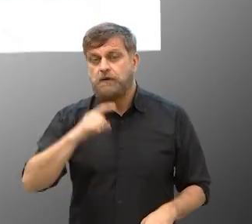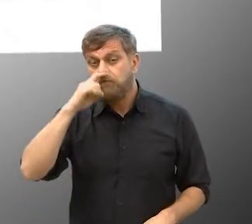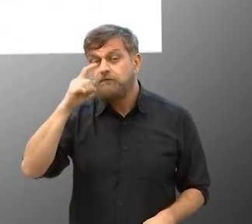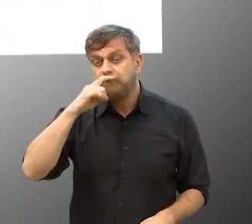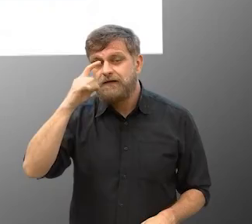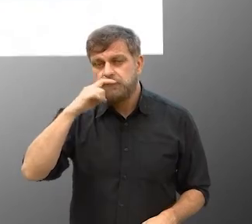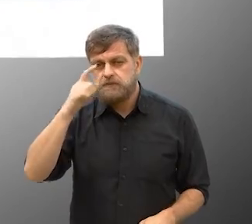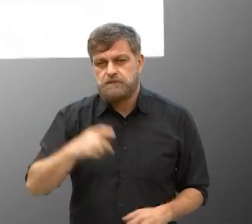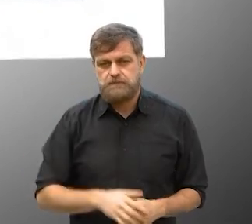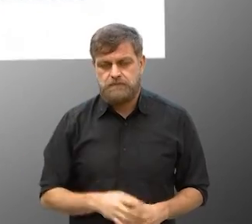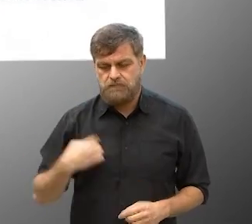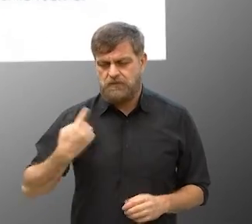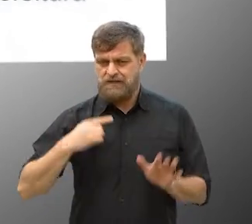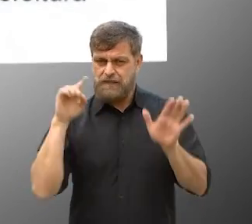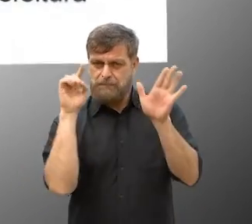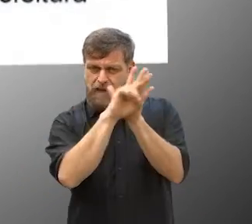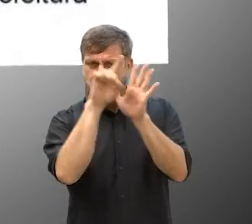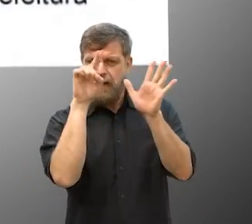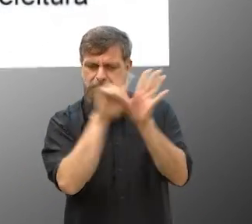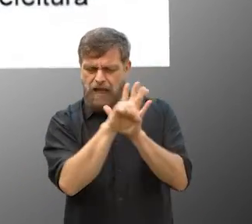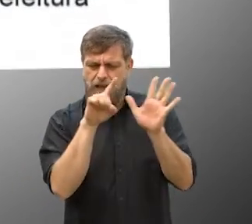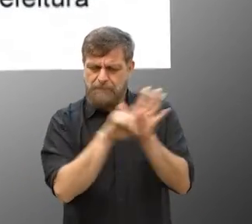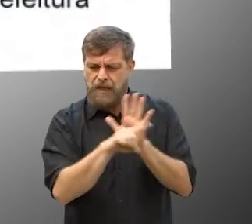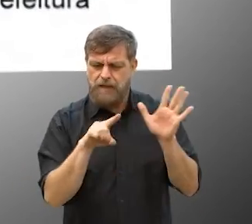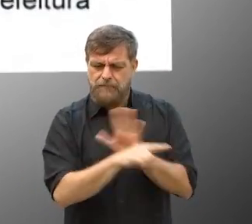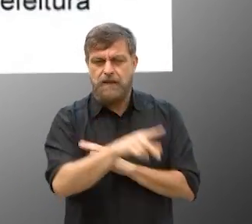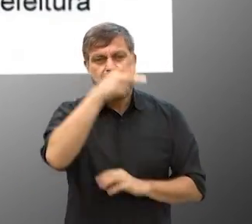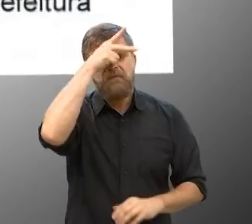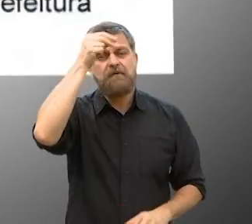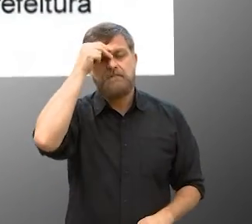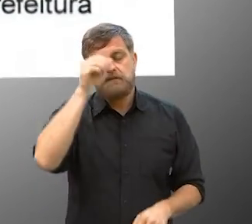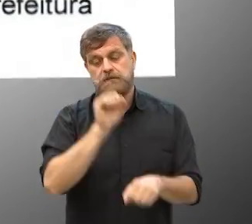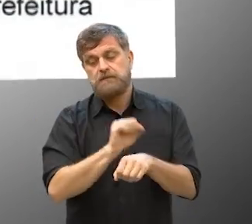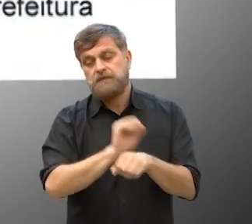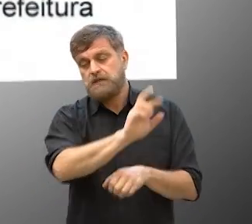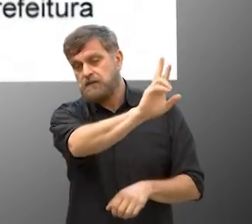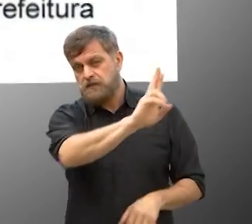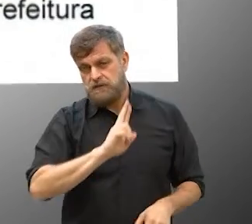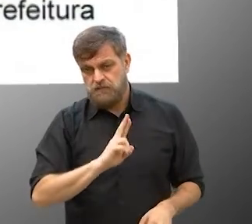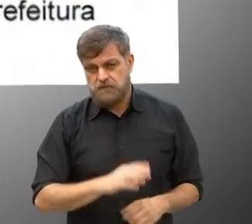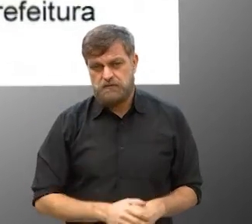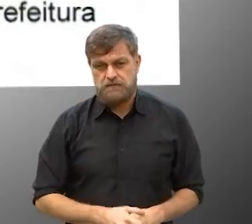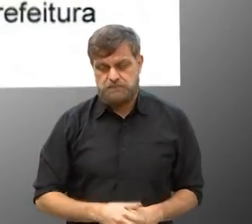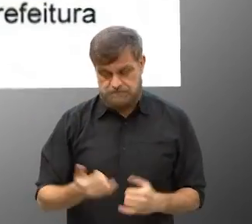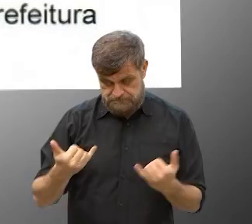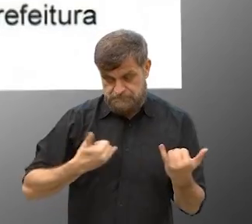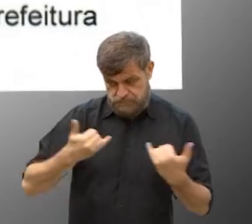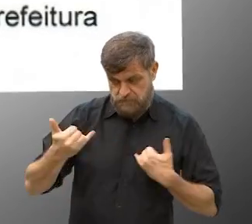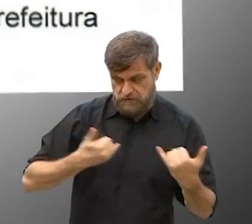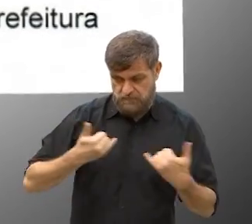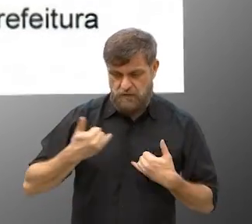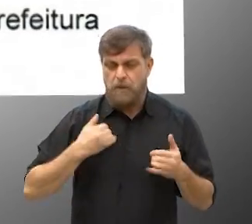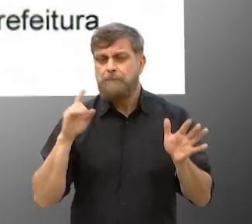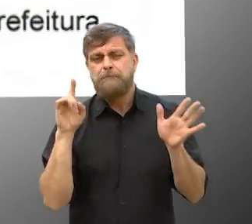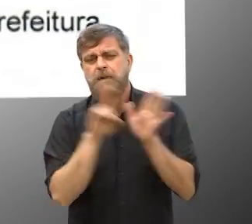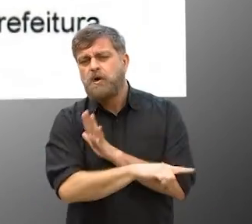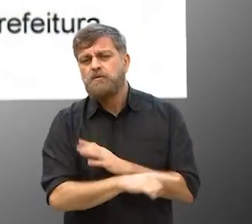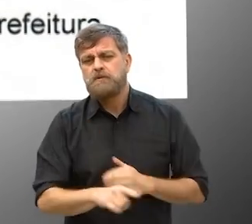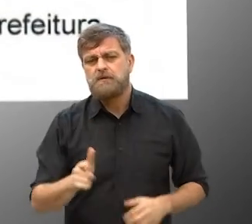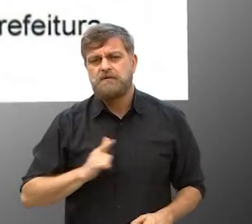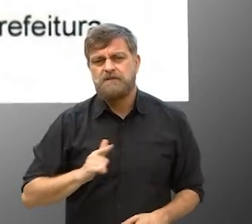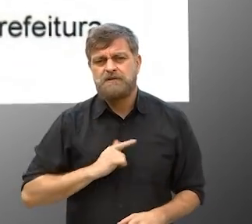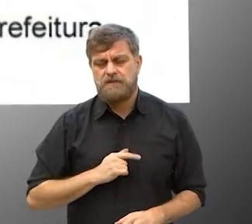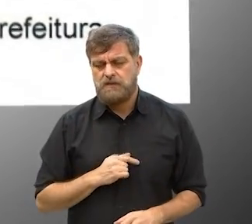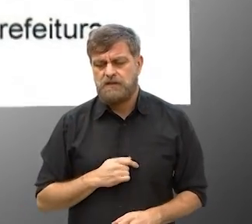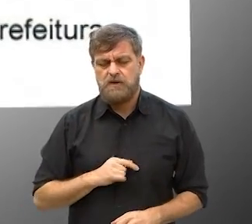Verde. Fizemos os questionamentos para o executivo, como você bem disse, perguntando mais